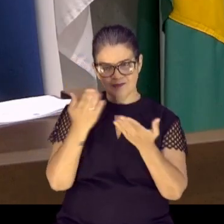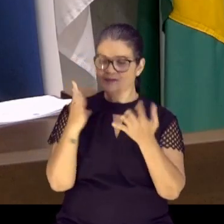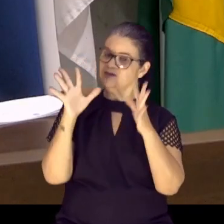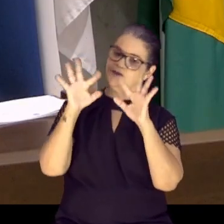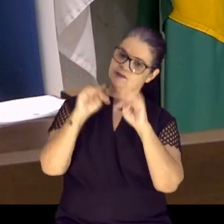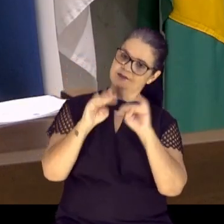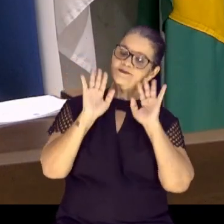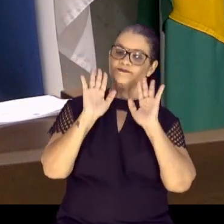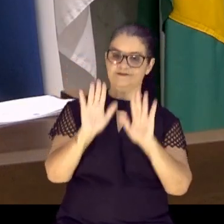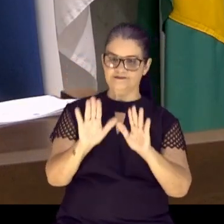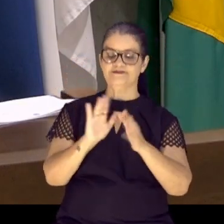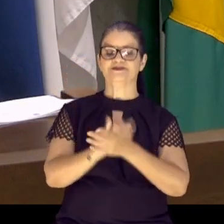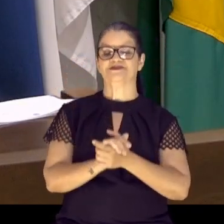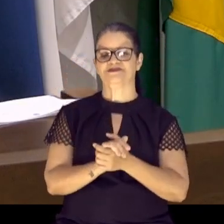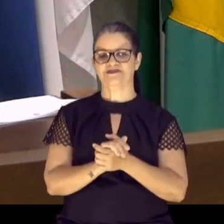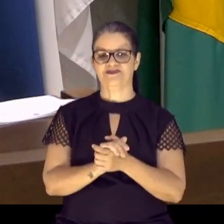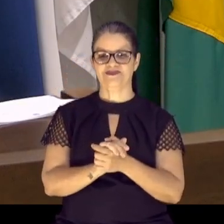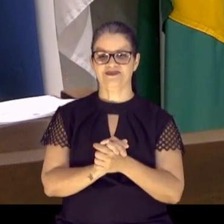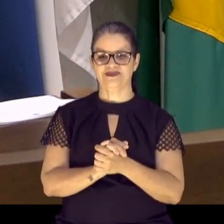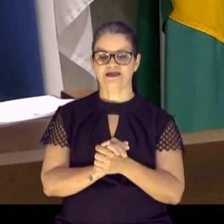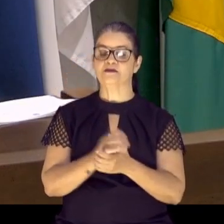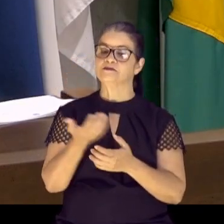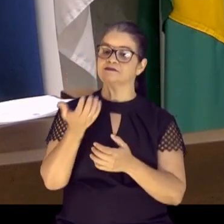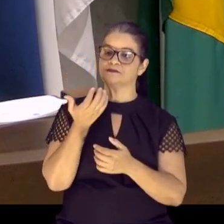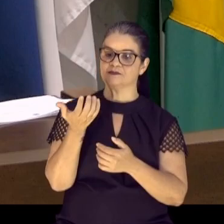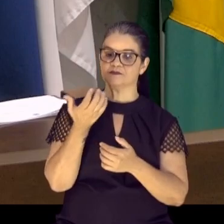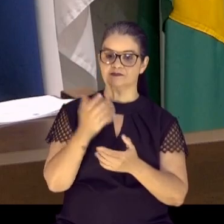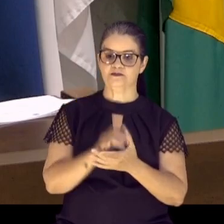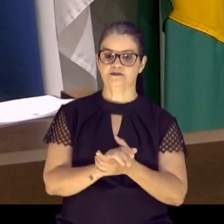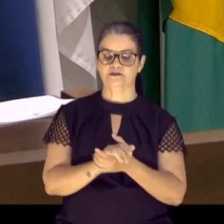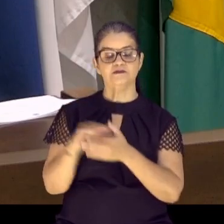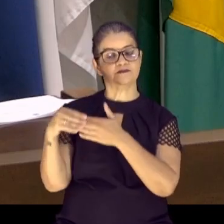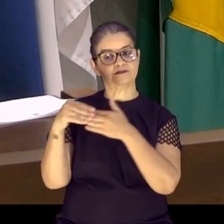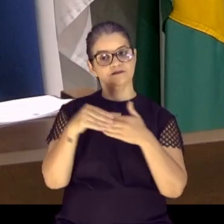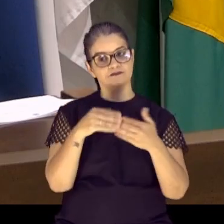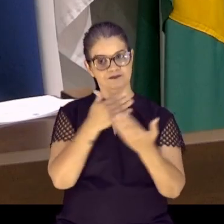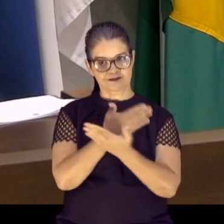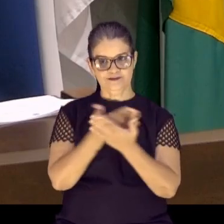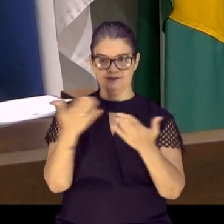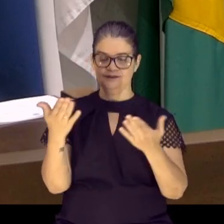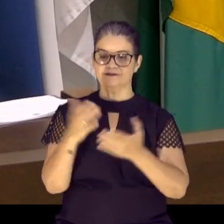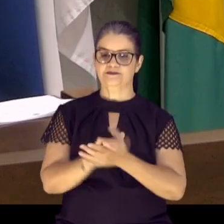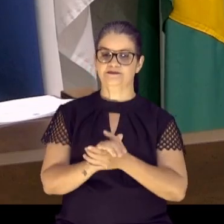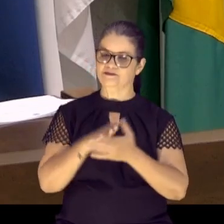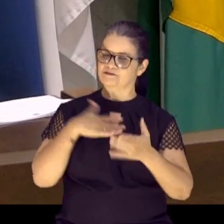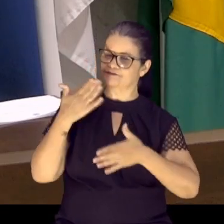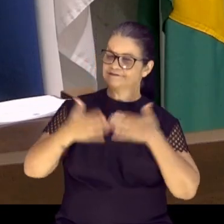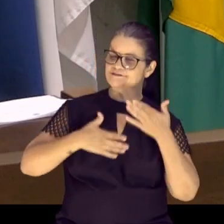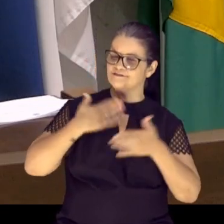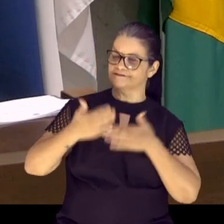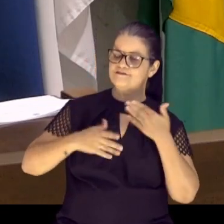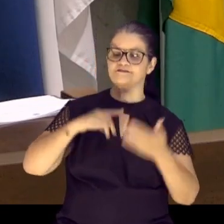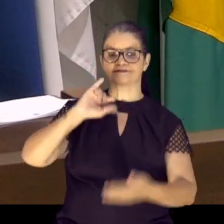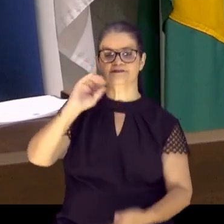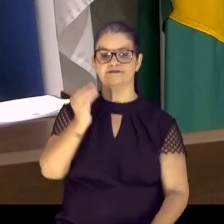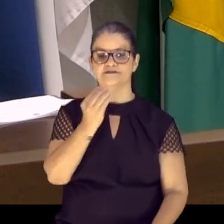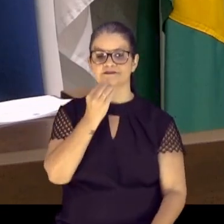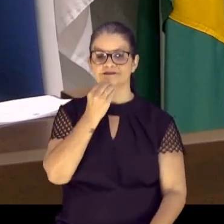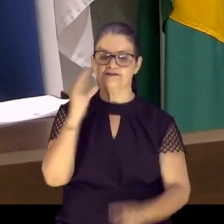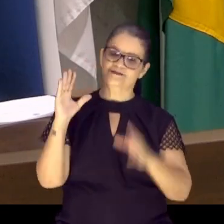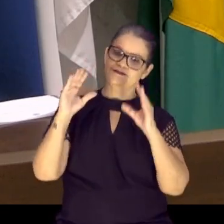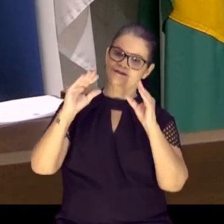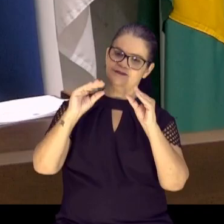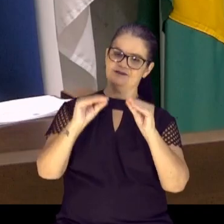Enfim, né, eu queria trazer para vocês a alegria de estar tendo a oportunidade nessa